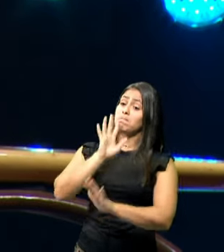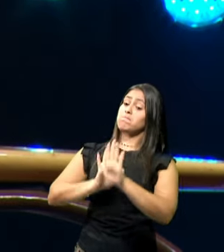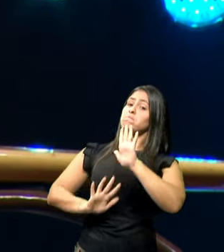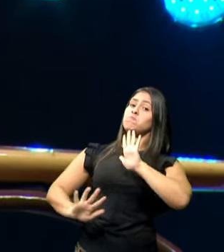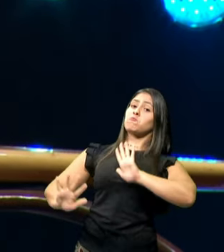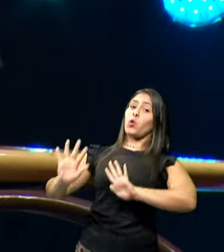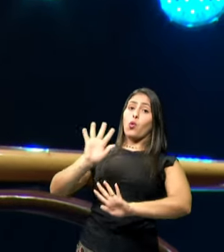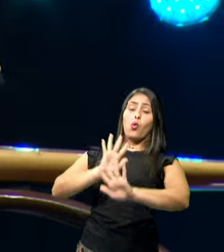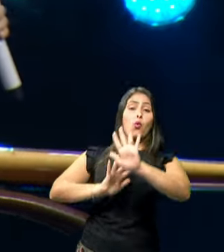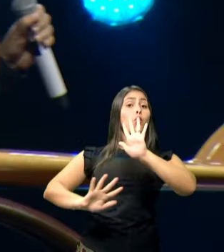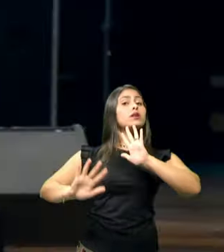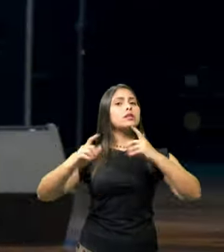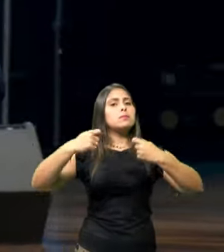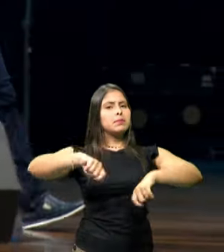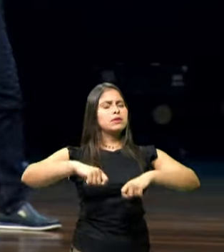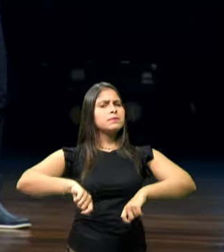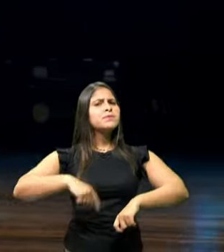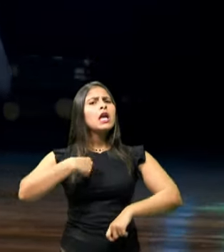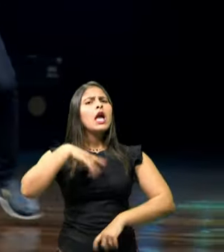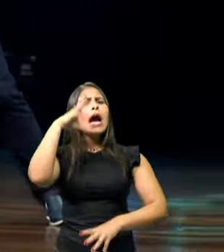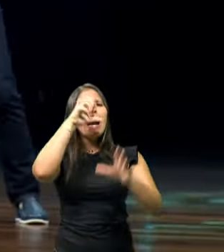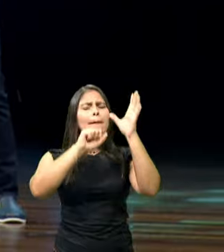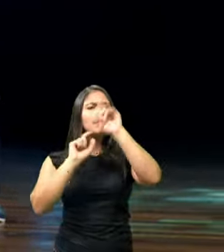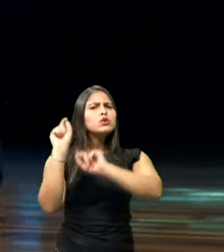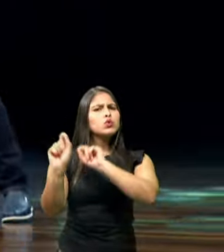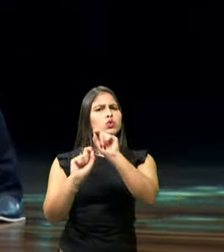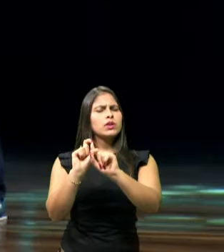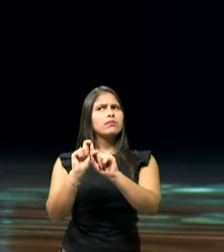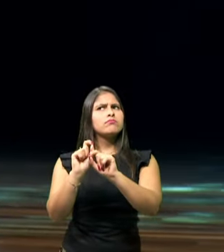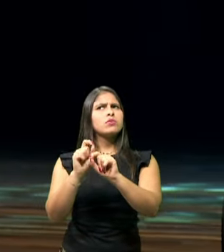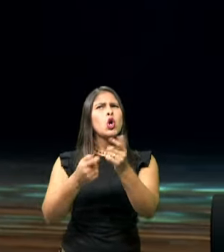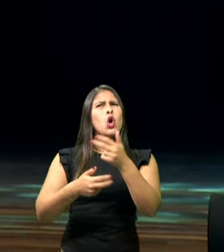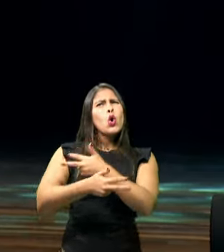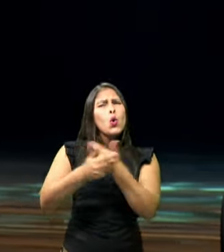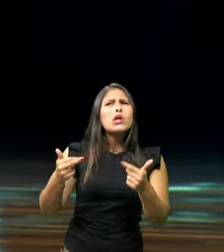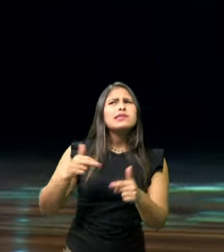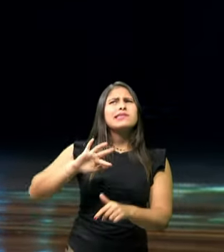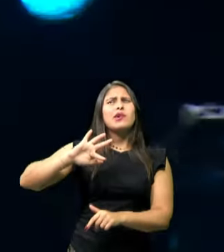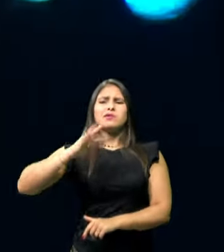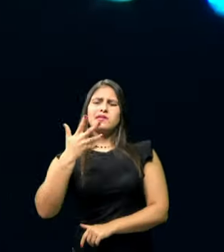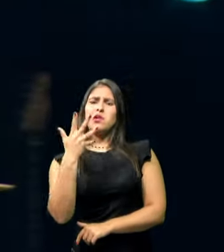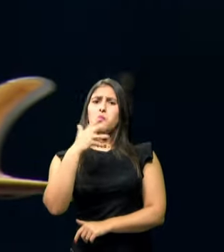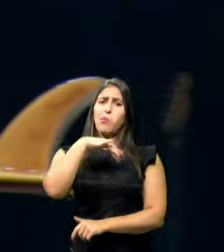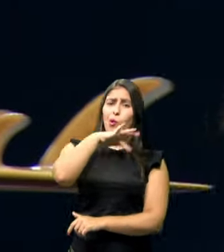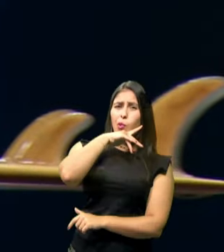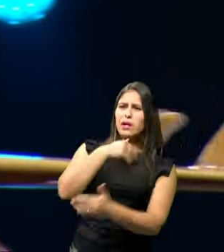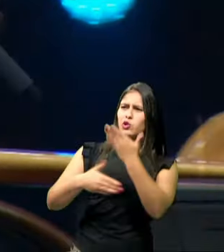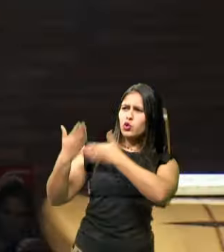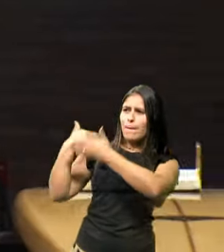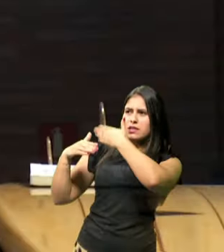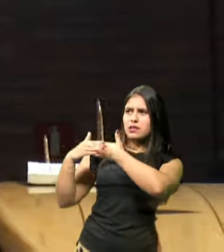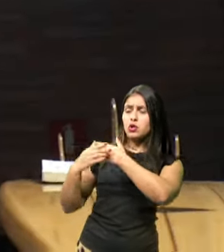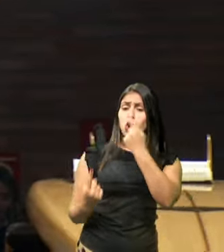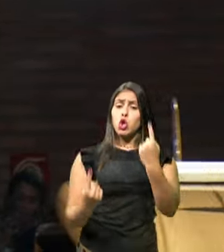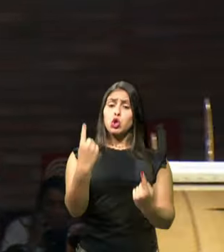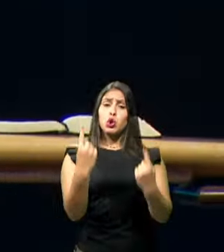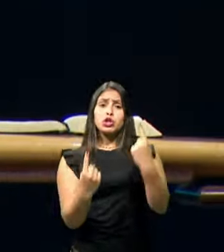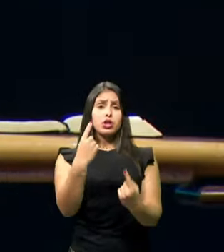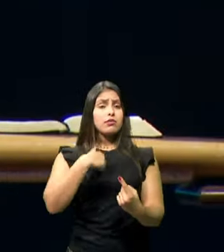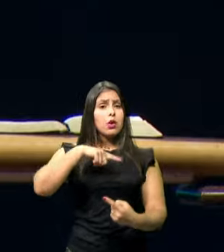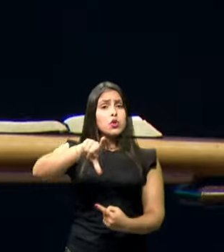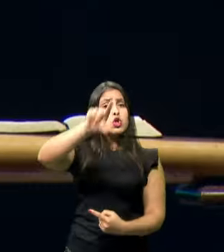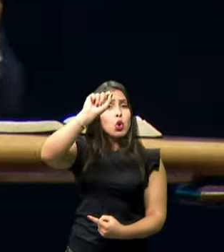Então, eu aprendo o seguinte: em relação às coisas ruins do passado, eu tenho duas maneiras de tratar com